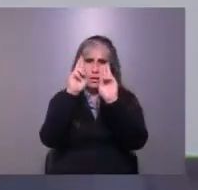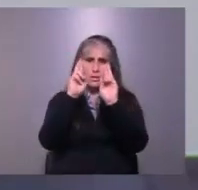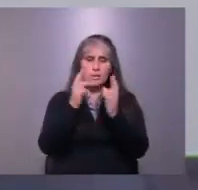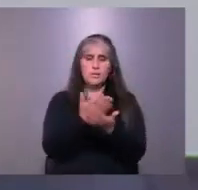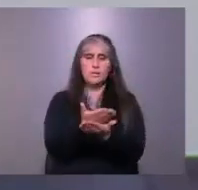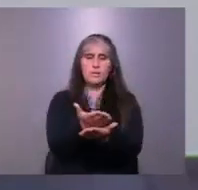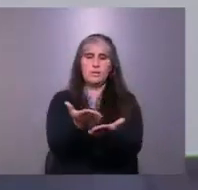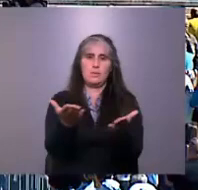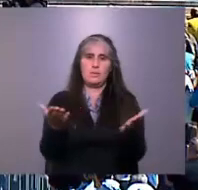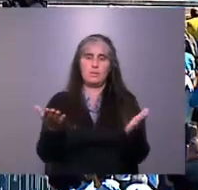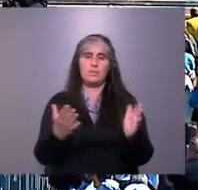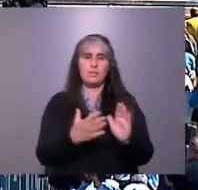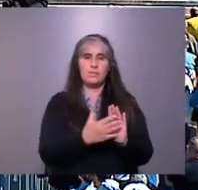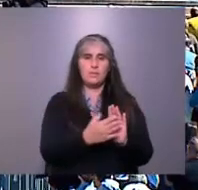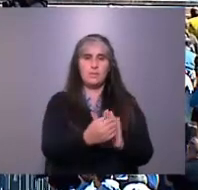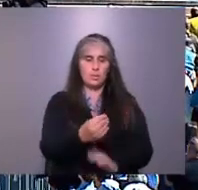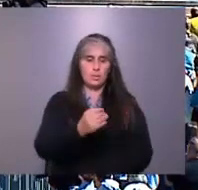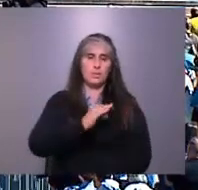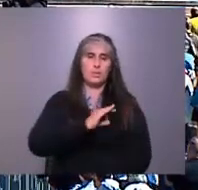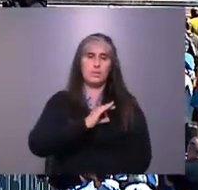Ele está no meio de